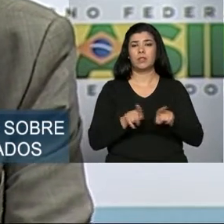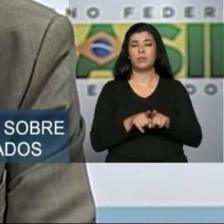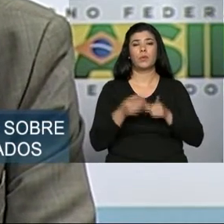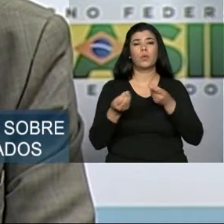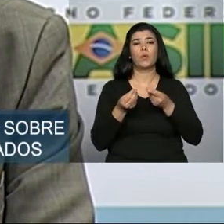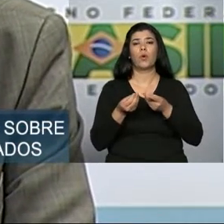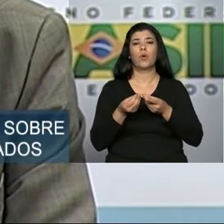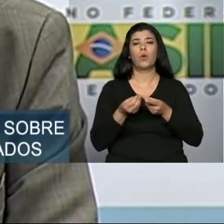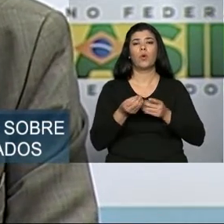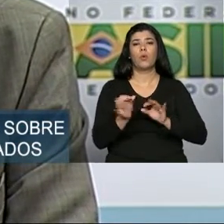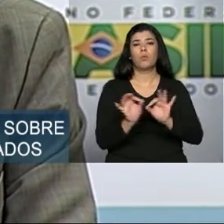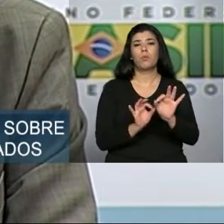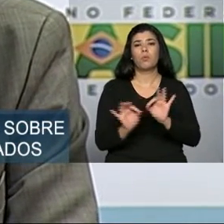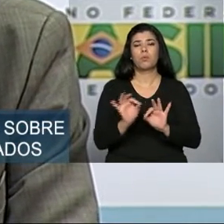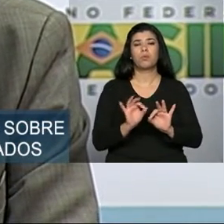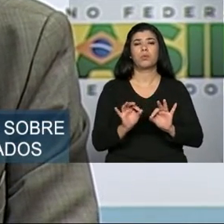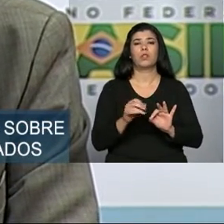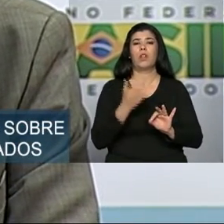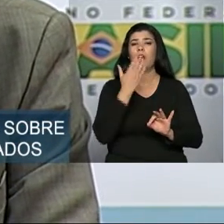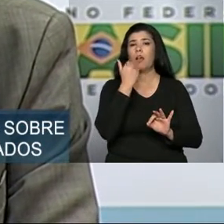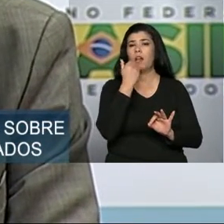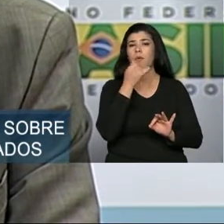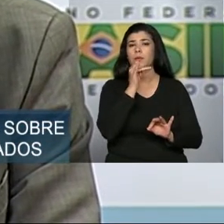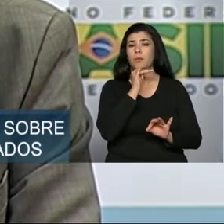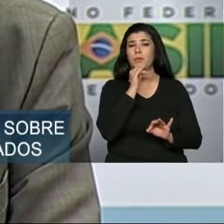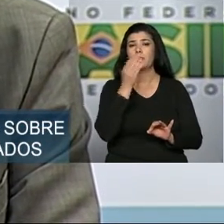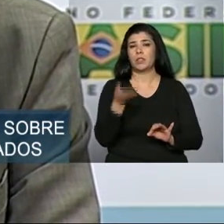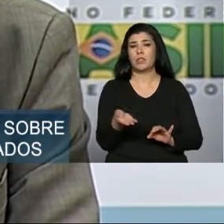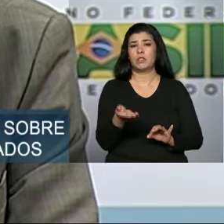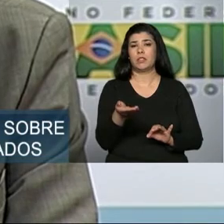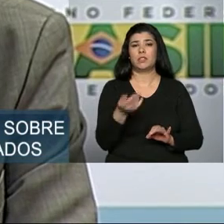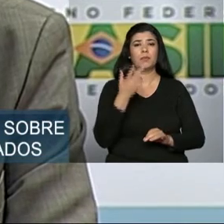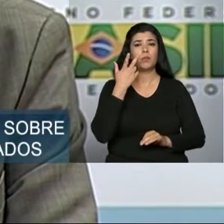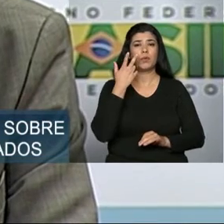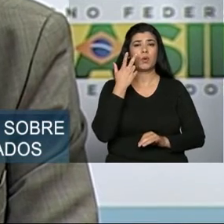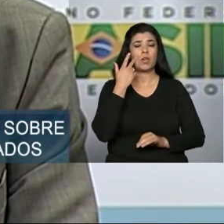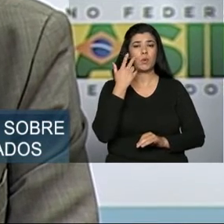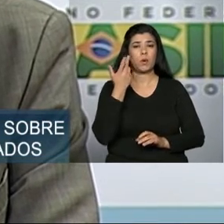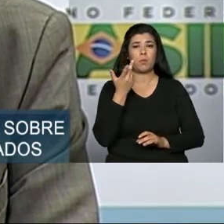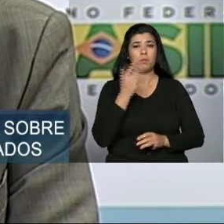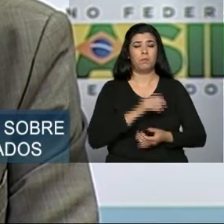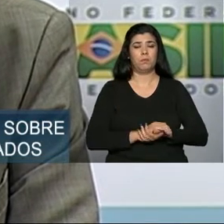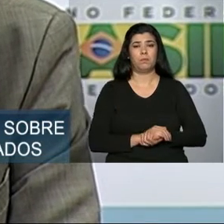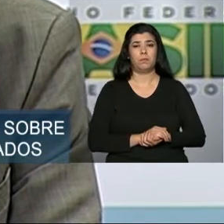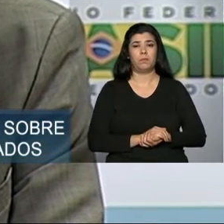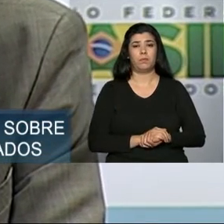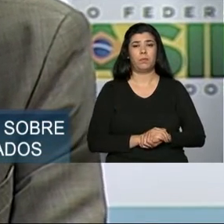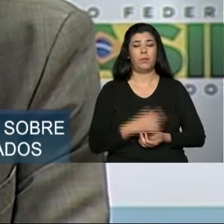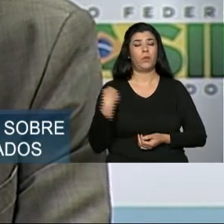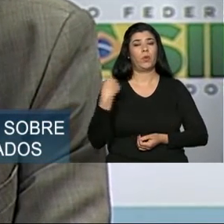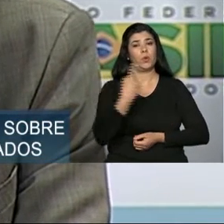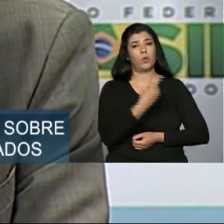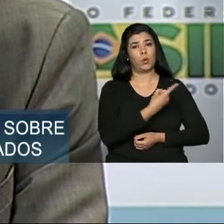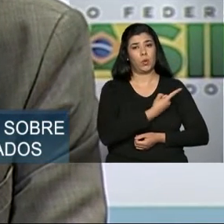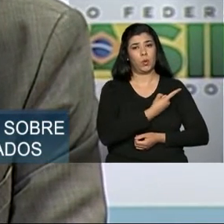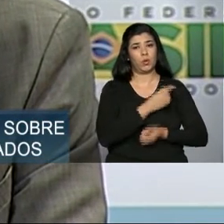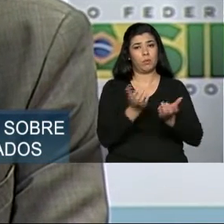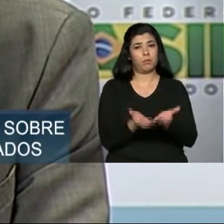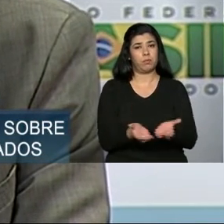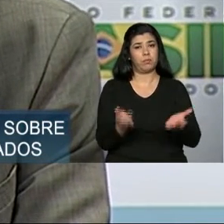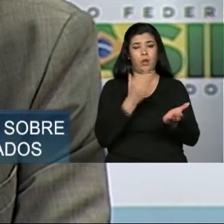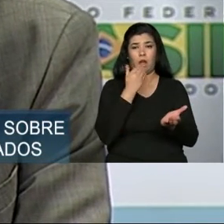fazemos a nossa alimentação, inclusive com os alimentos in natura. Aquilo que nós adicionamos